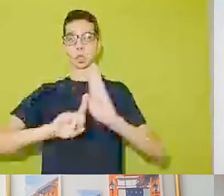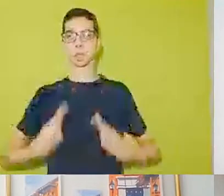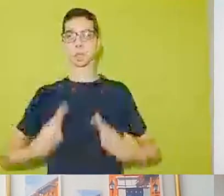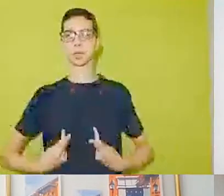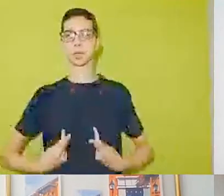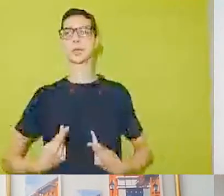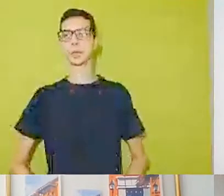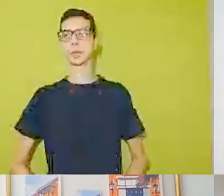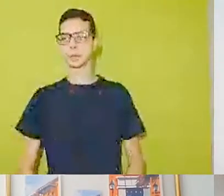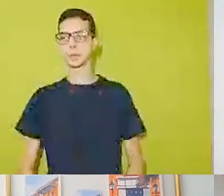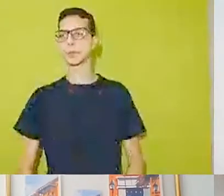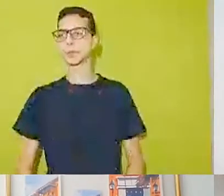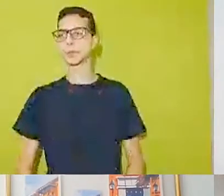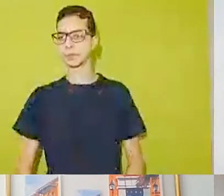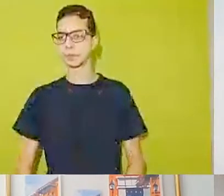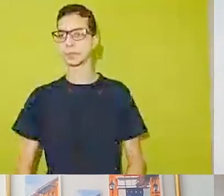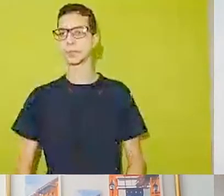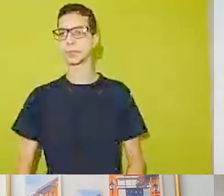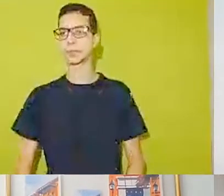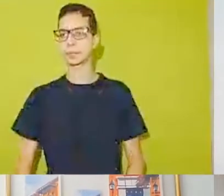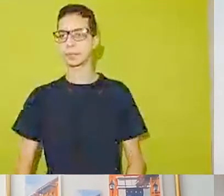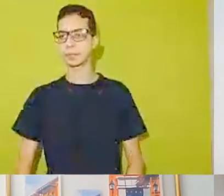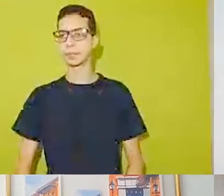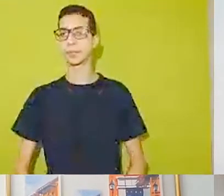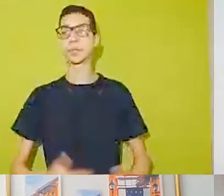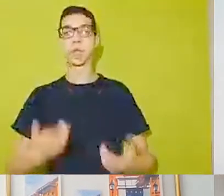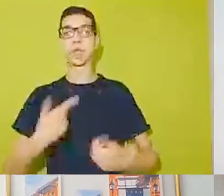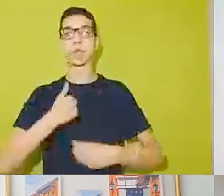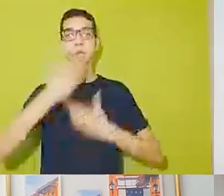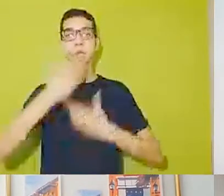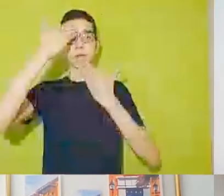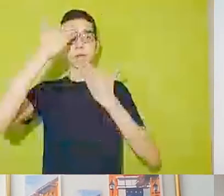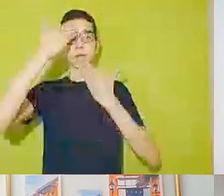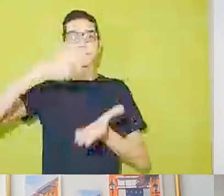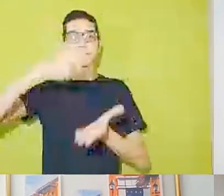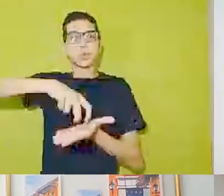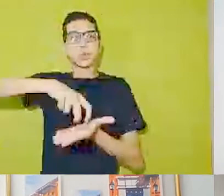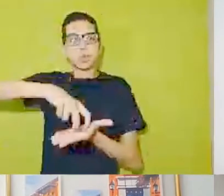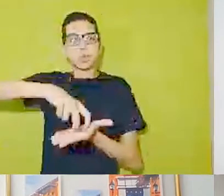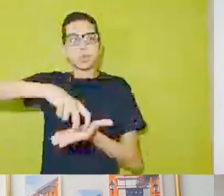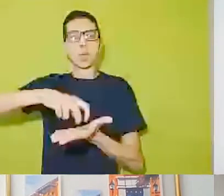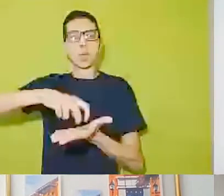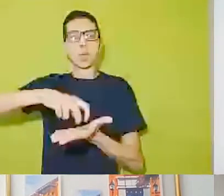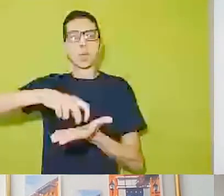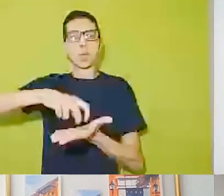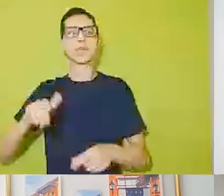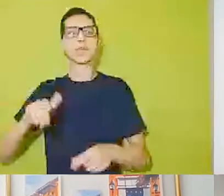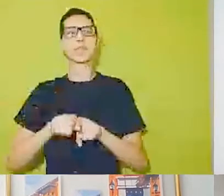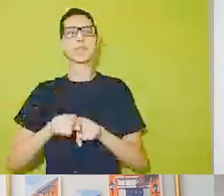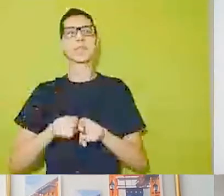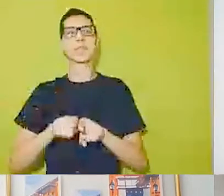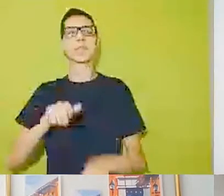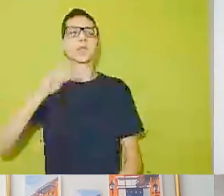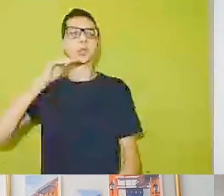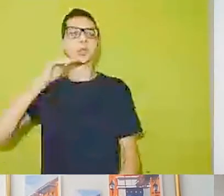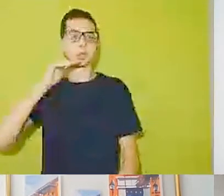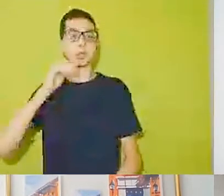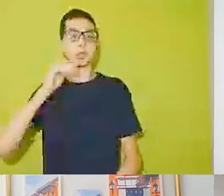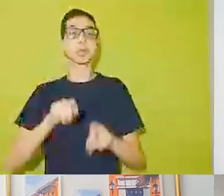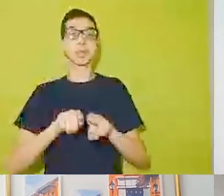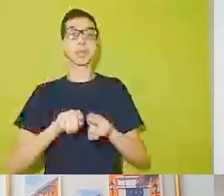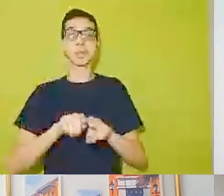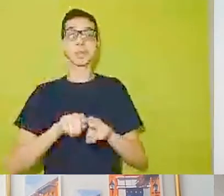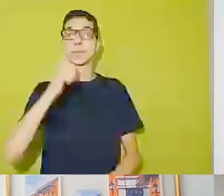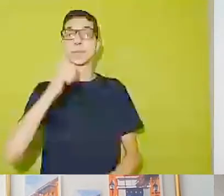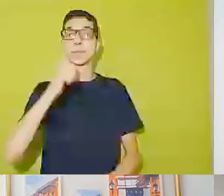Primeiramente, eu queria agradecer muito o Núcleo da Infância e Juventude e também o Núcleo, né, de Defesa das Mulheres pelo convite, parceria com